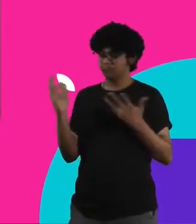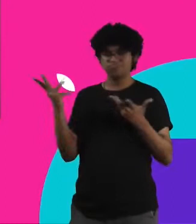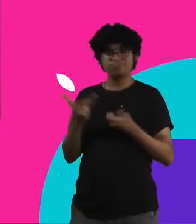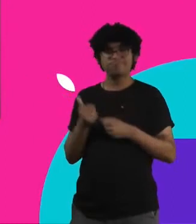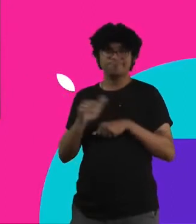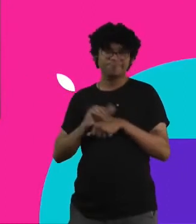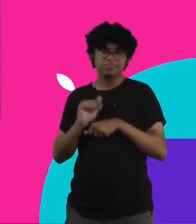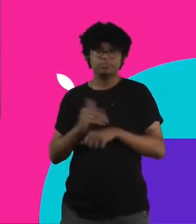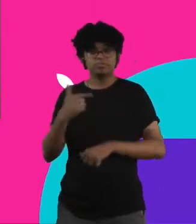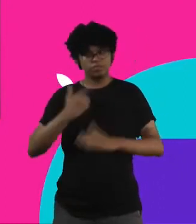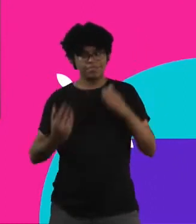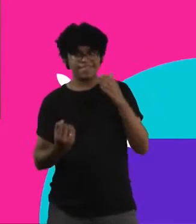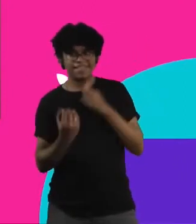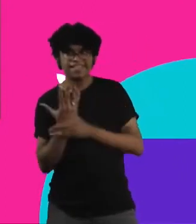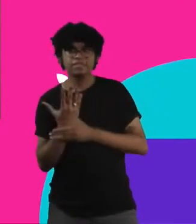sou